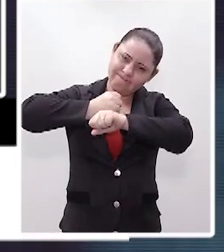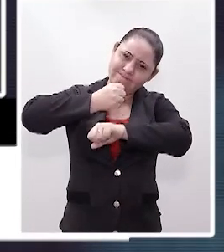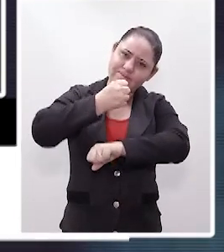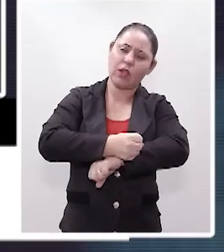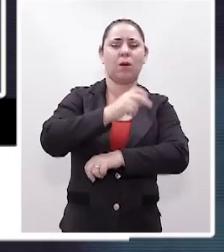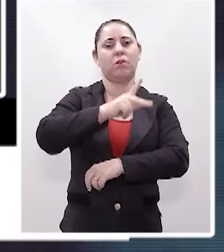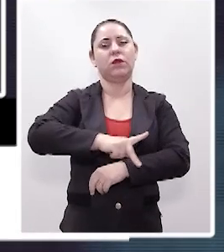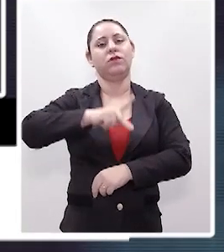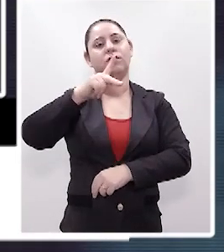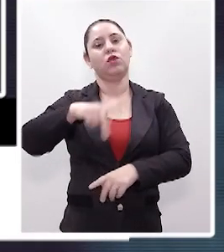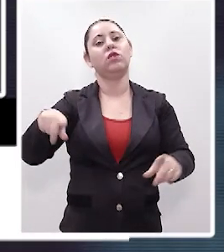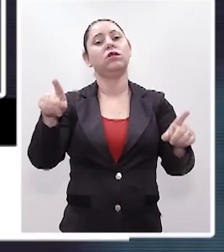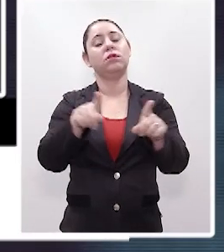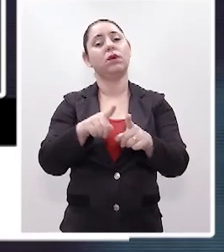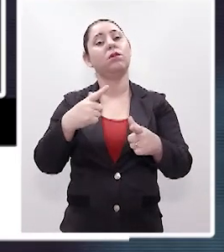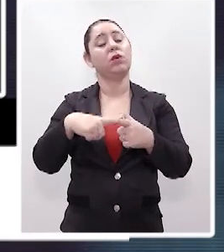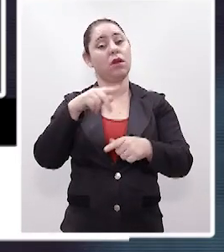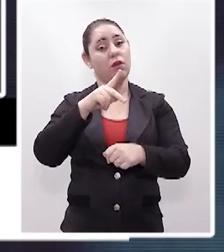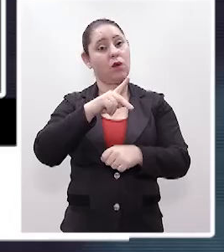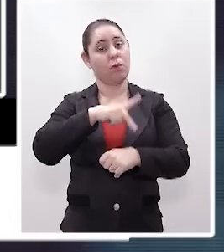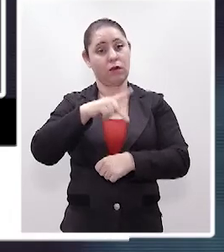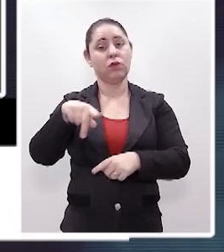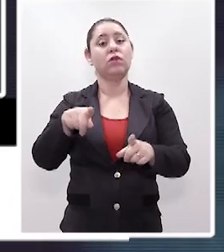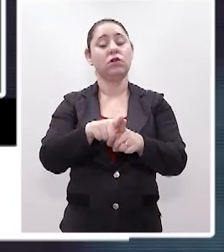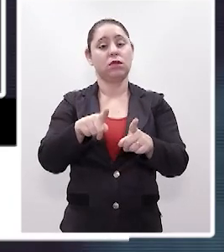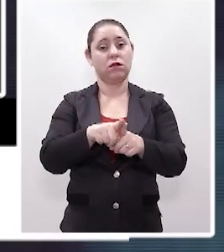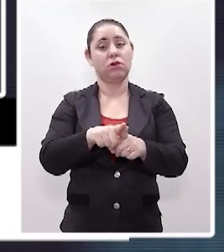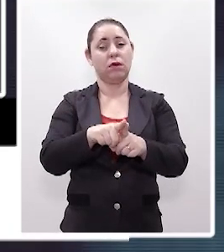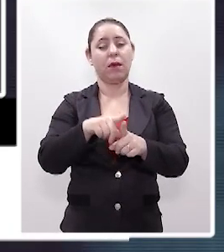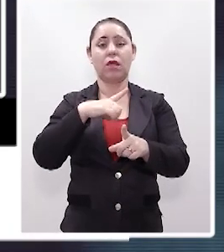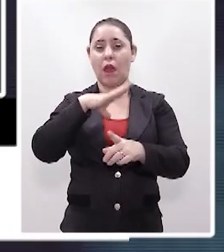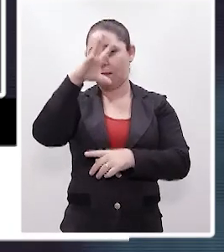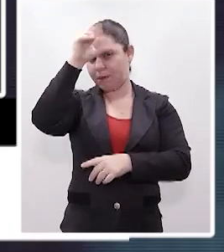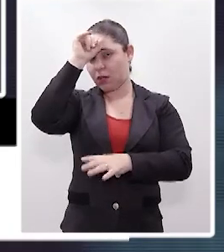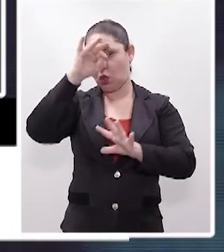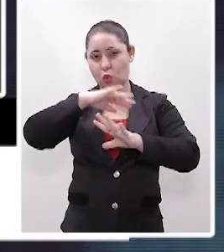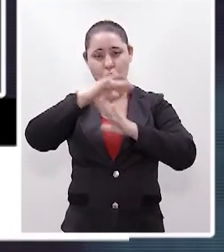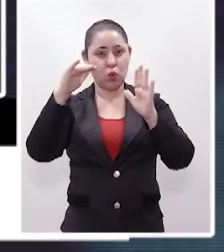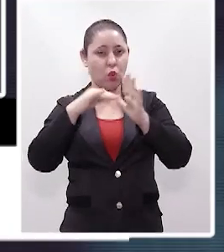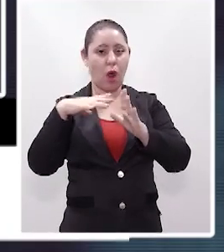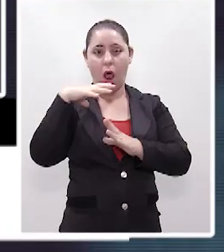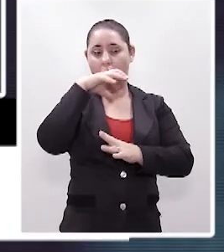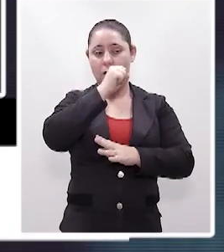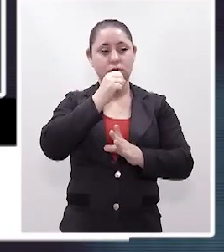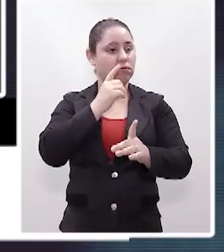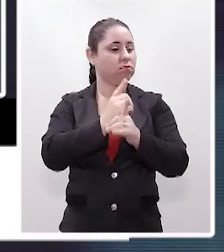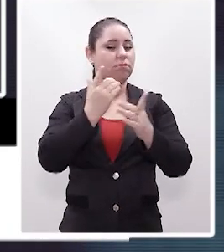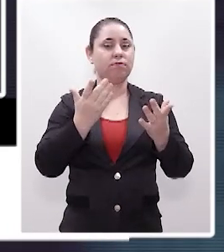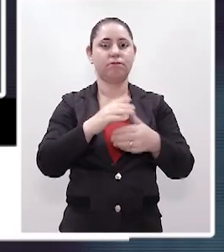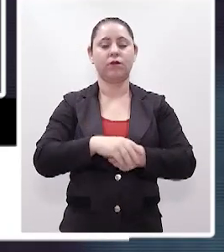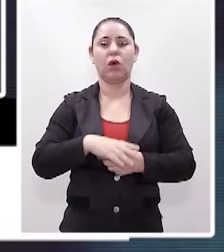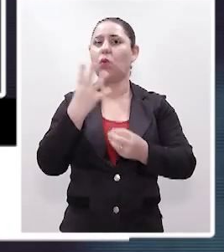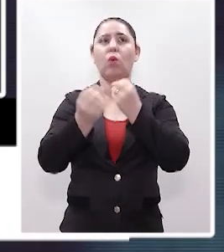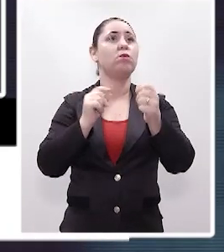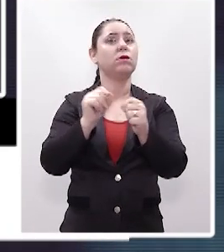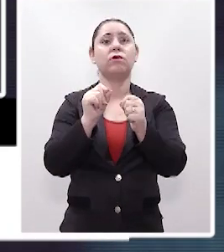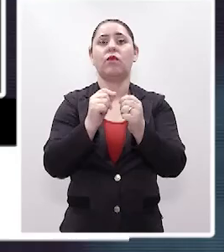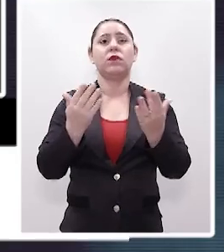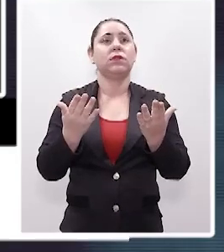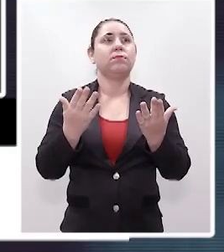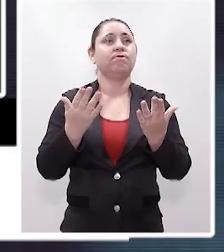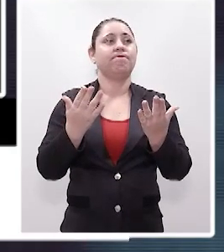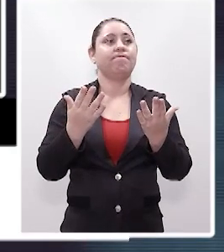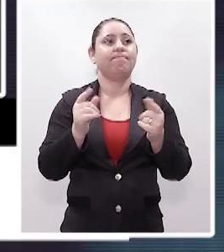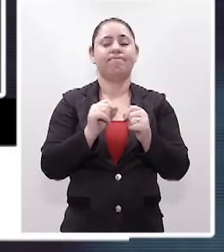esforçando, que os professores também, porque os professores também, né, Tiago, tiveram que aprender tudo de uma hora para outra. Como é que nós vamos fazer